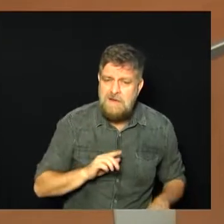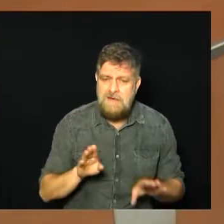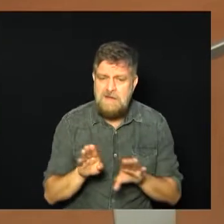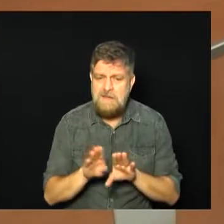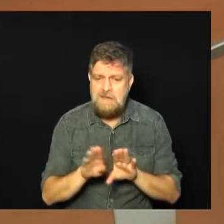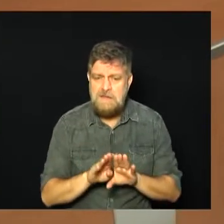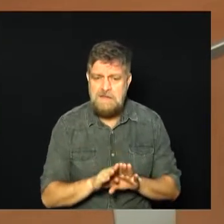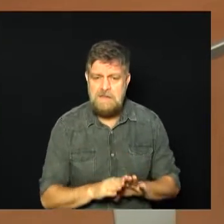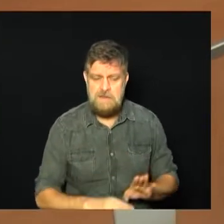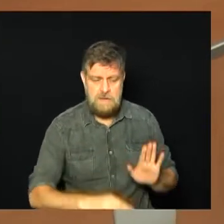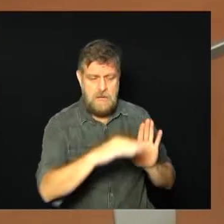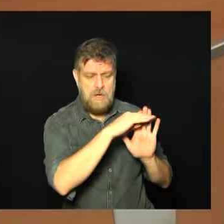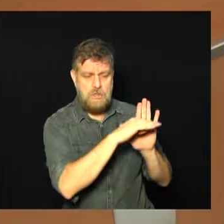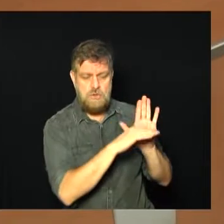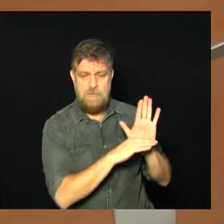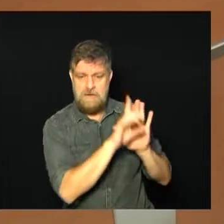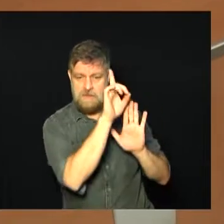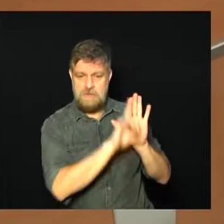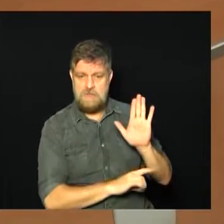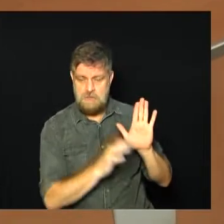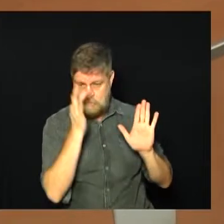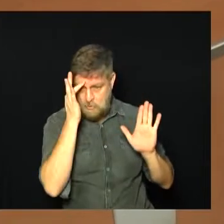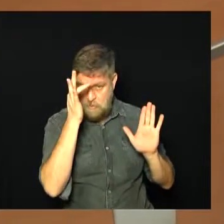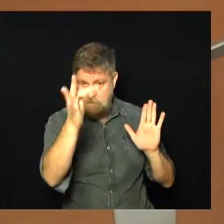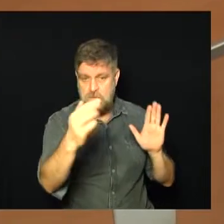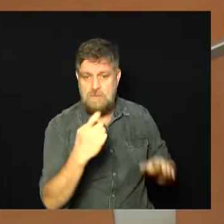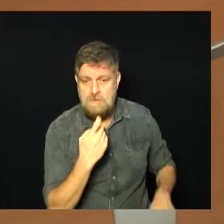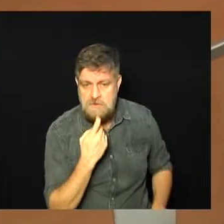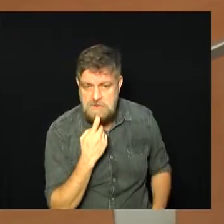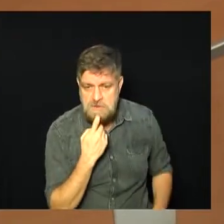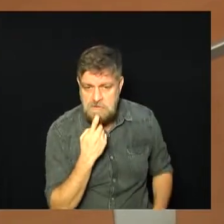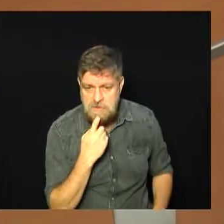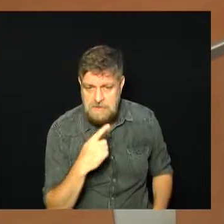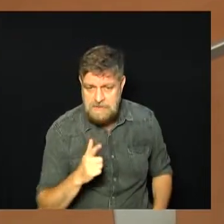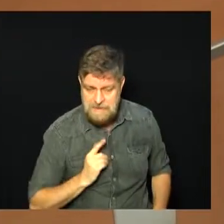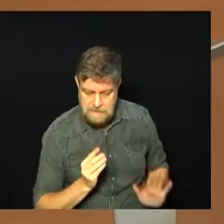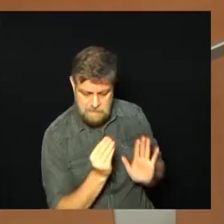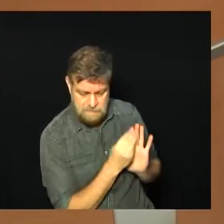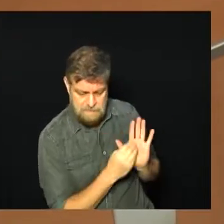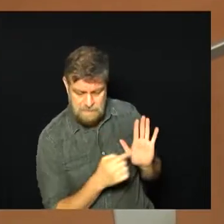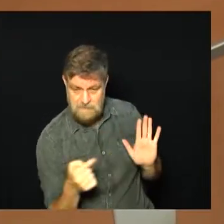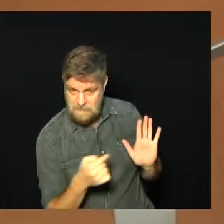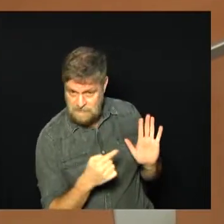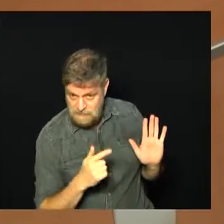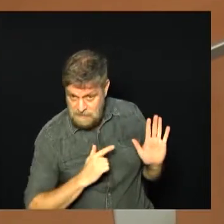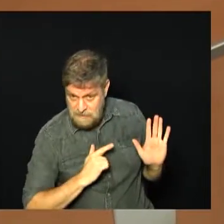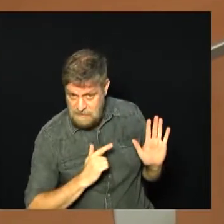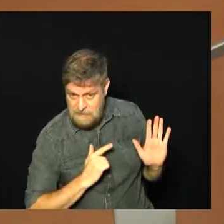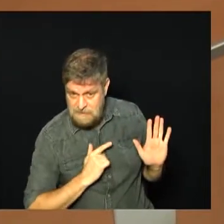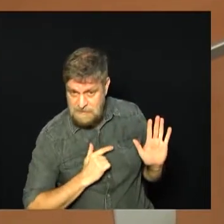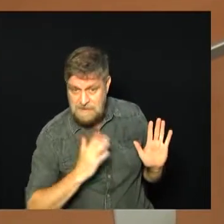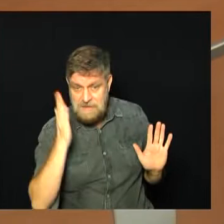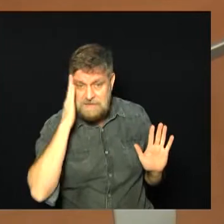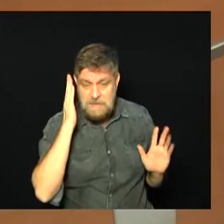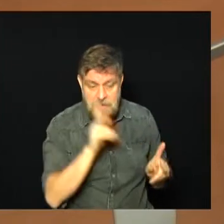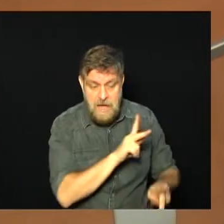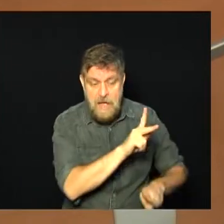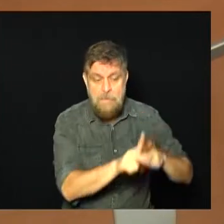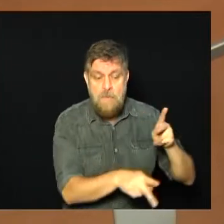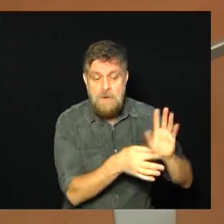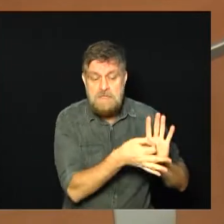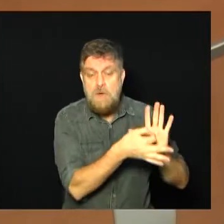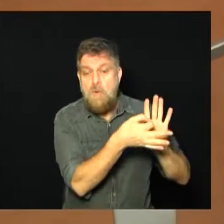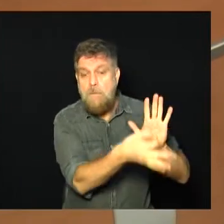plano diretor, isso do negócio do parklets? Porque, para ver o que a população pensa,